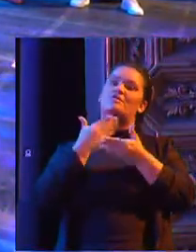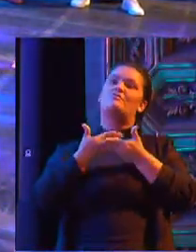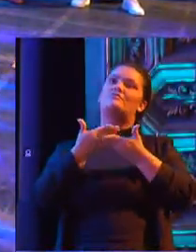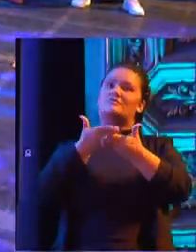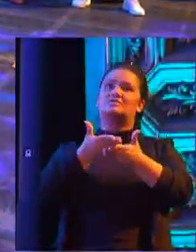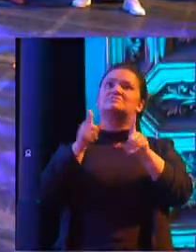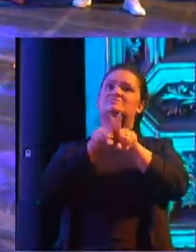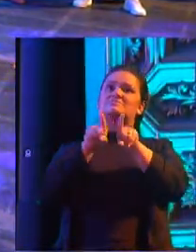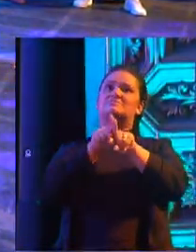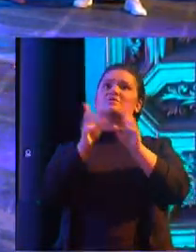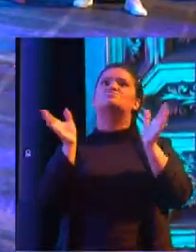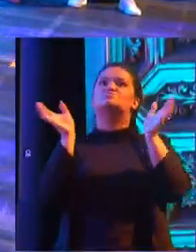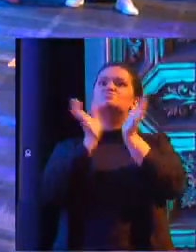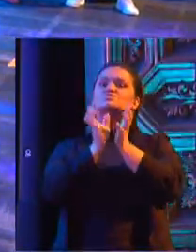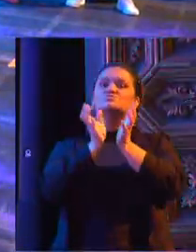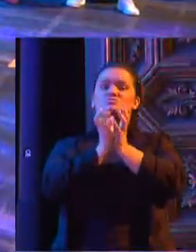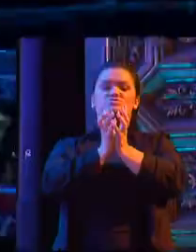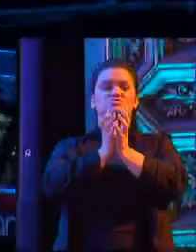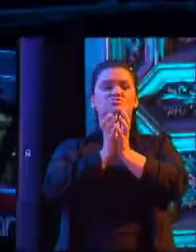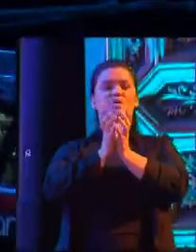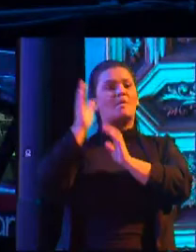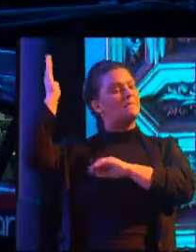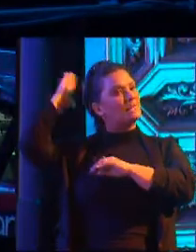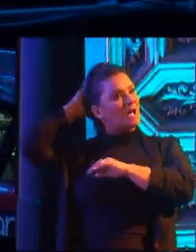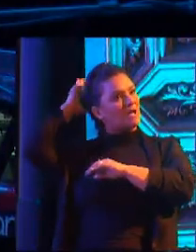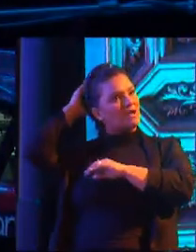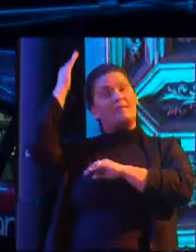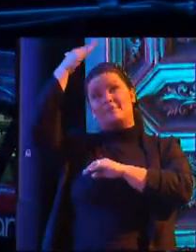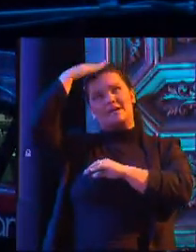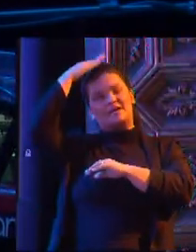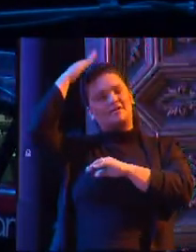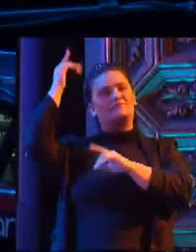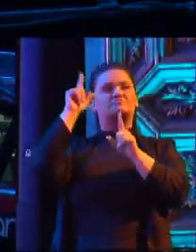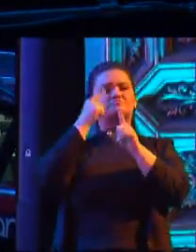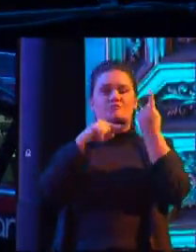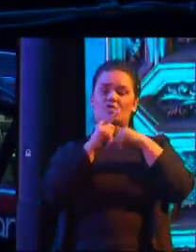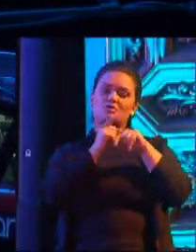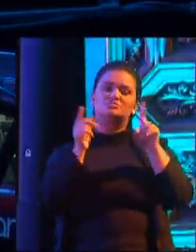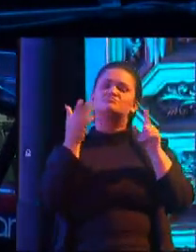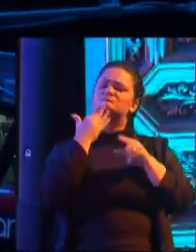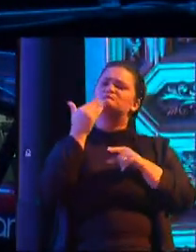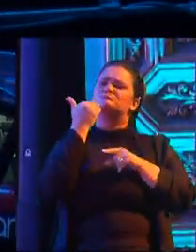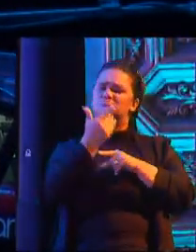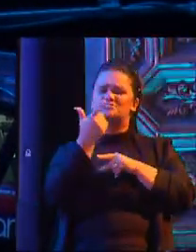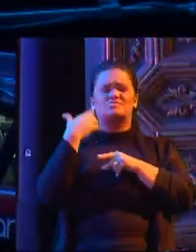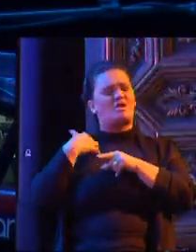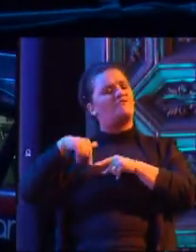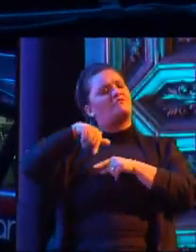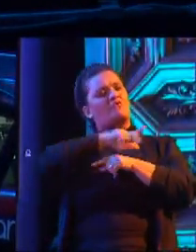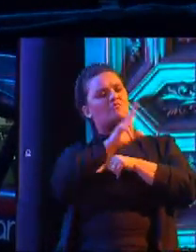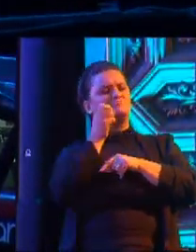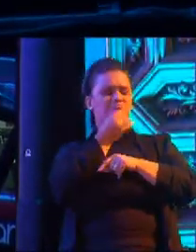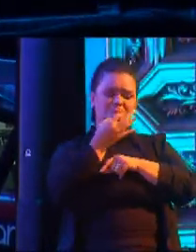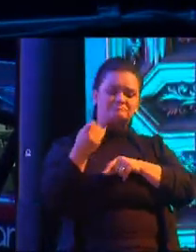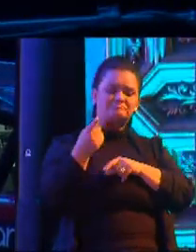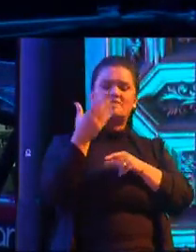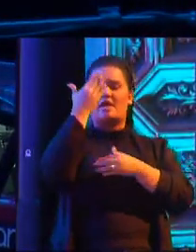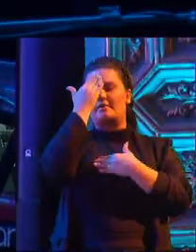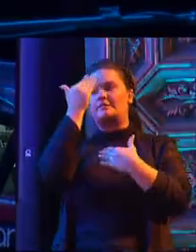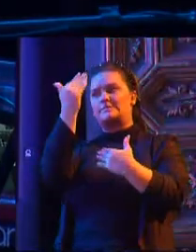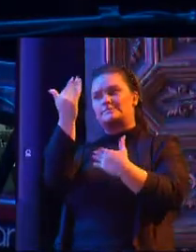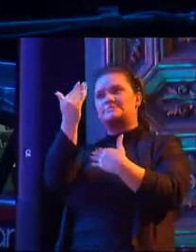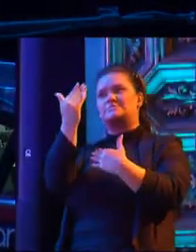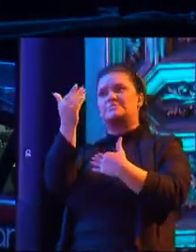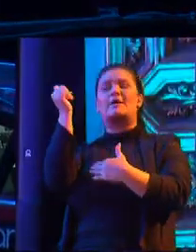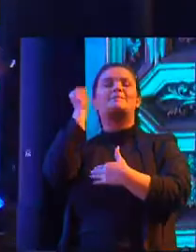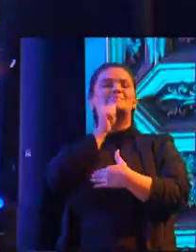também aos grupos parafolclóricos que tocam essa música muito por aí onde eu ando. Agradecer a musa